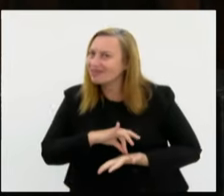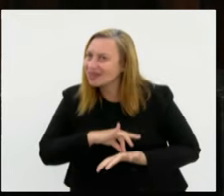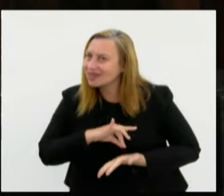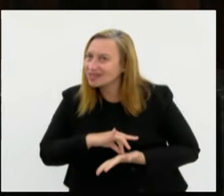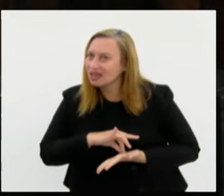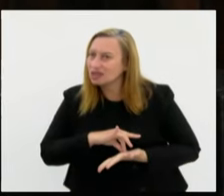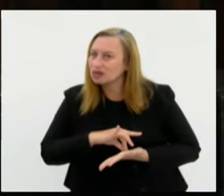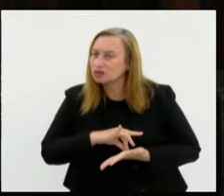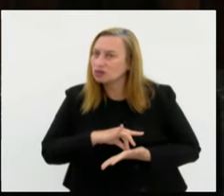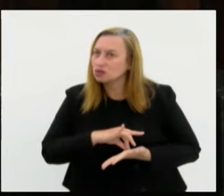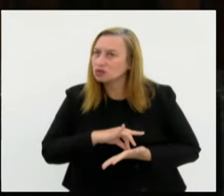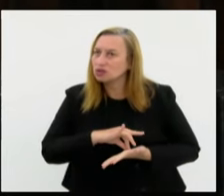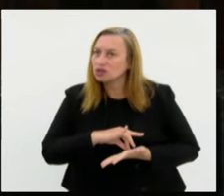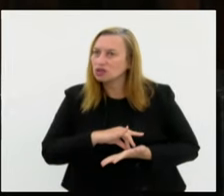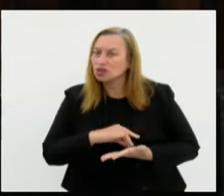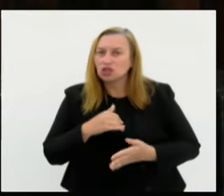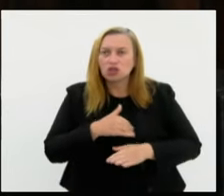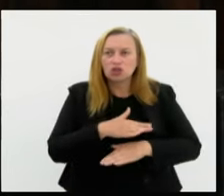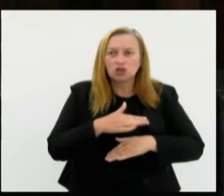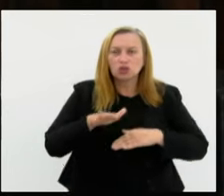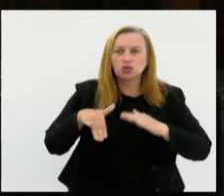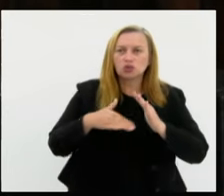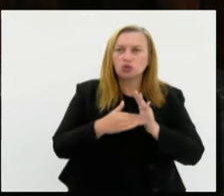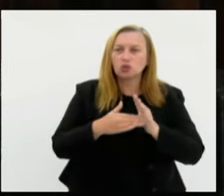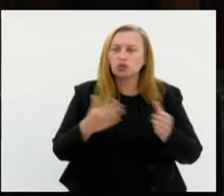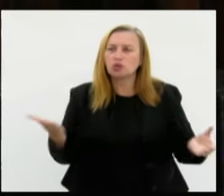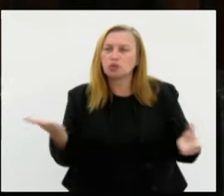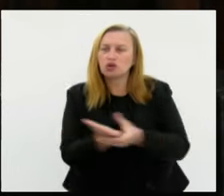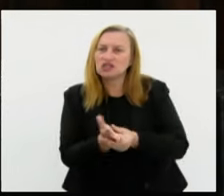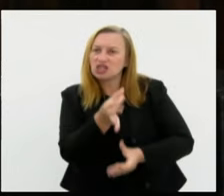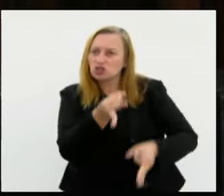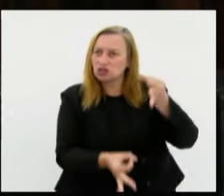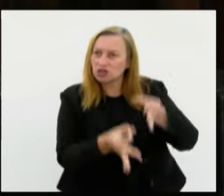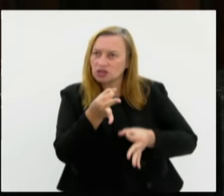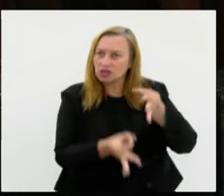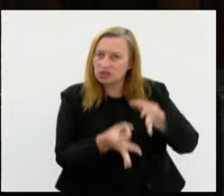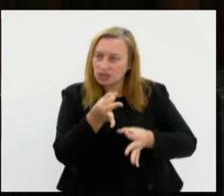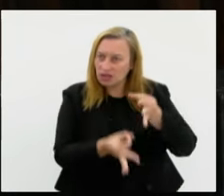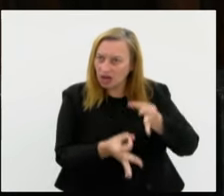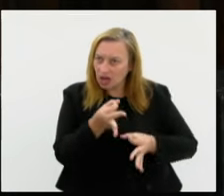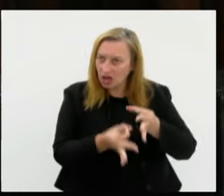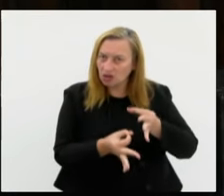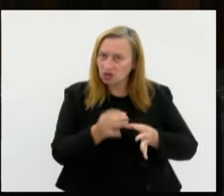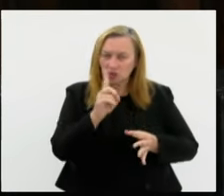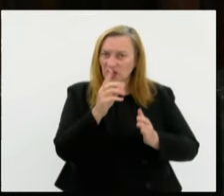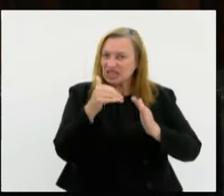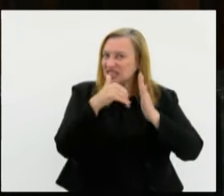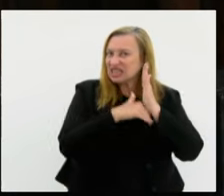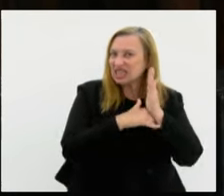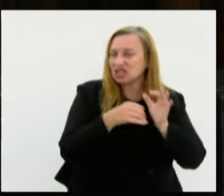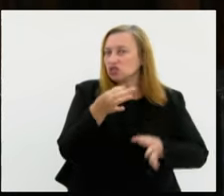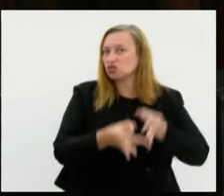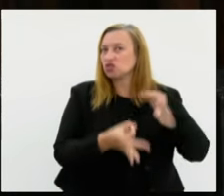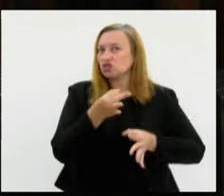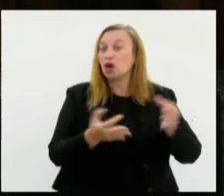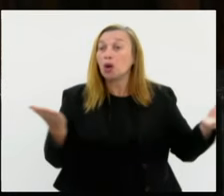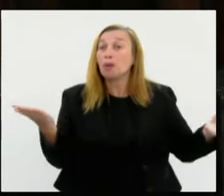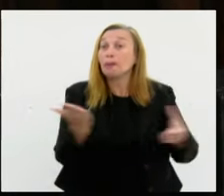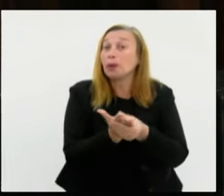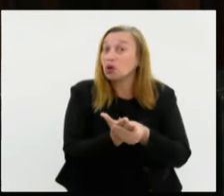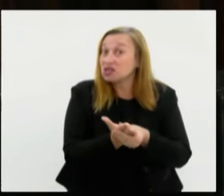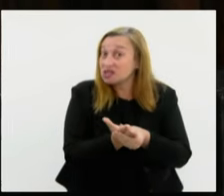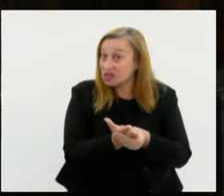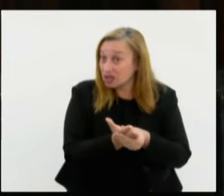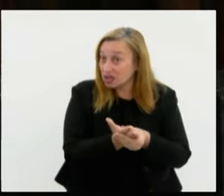está estampado em todas as peças do processo judicial, inclusive na capa, não é nem segredo de justiça, é processo